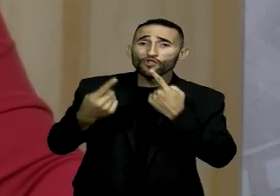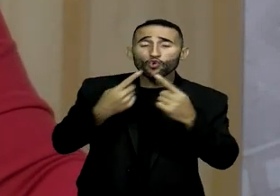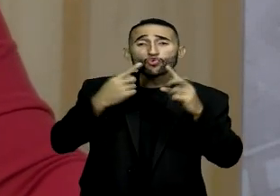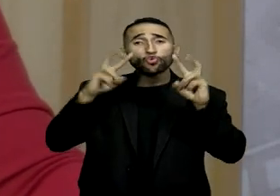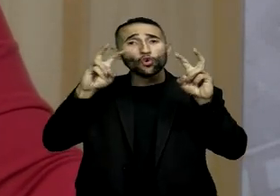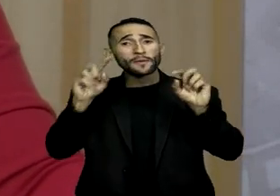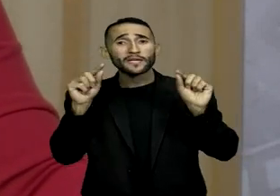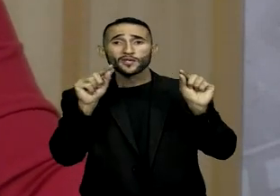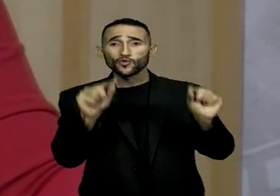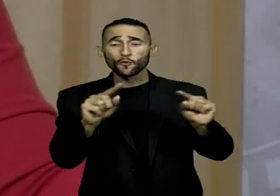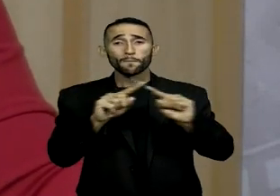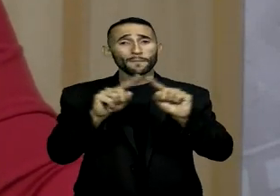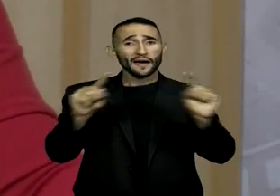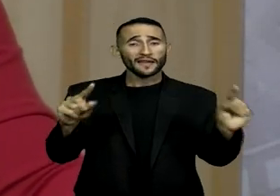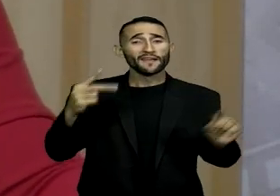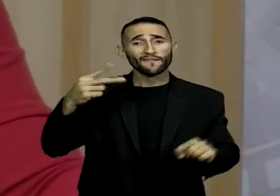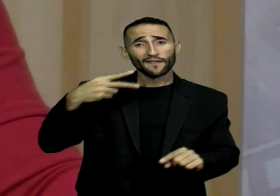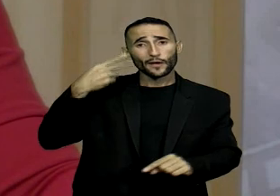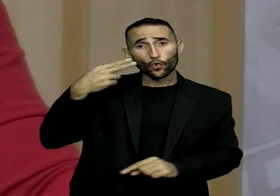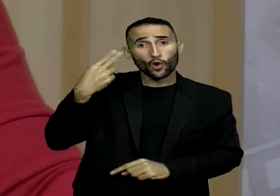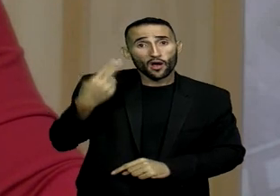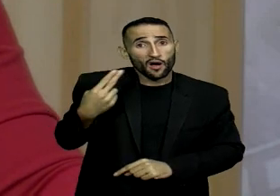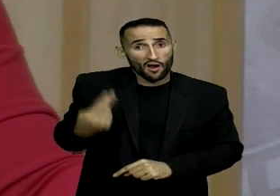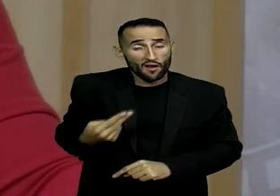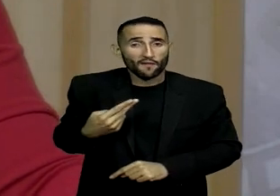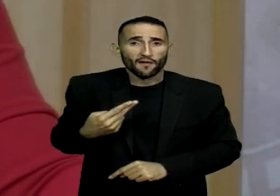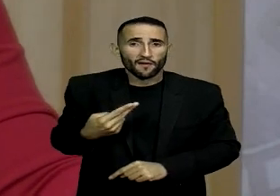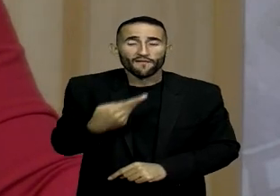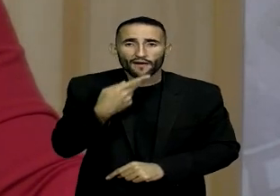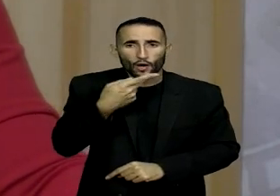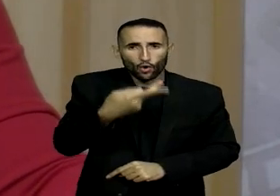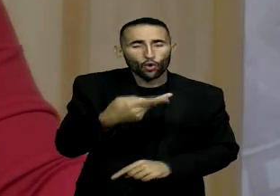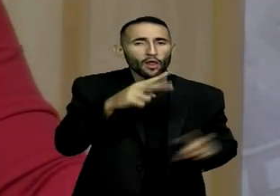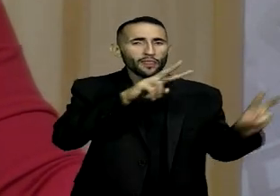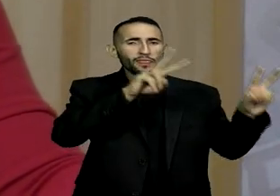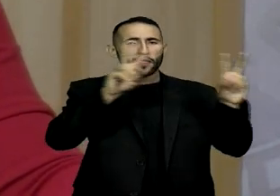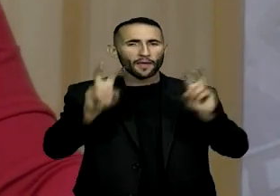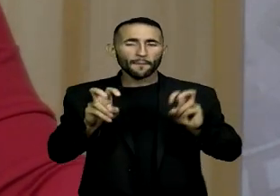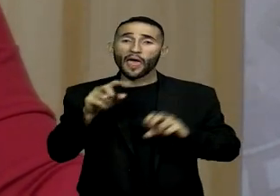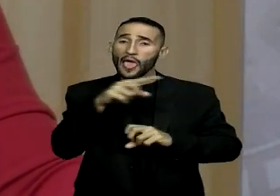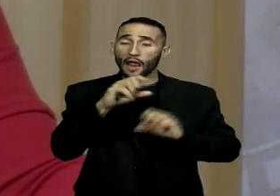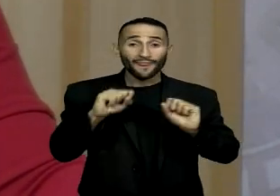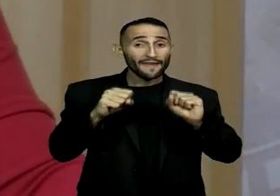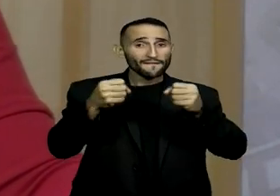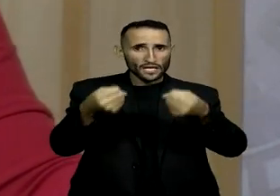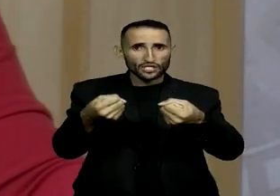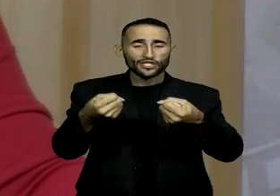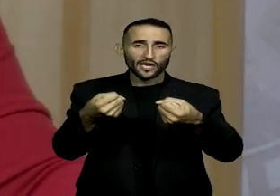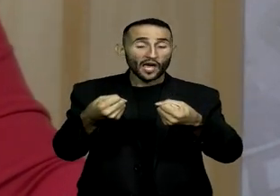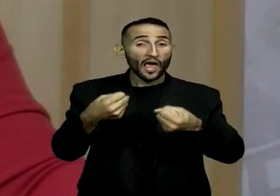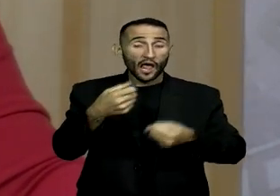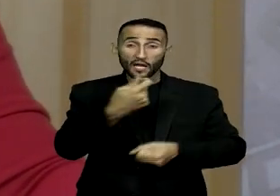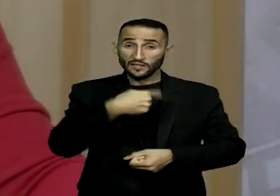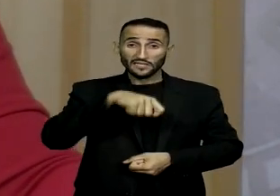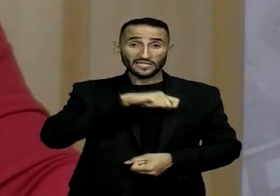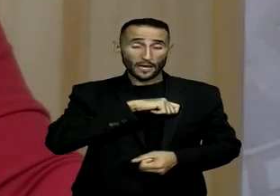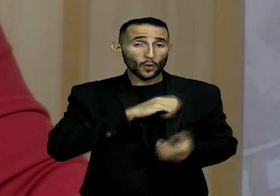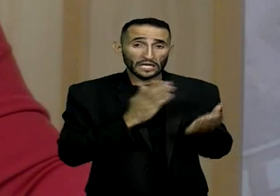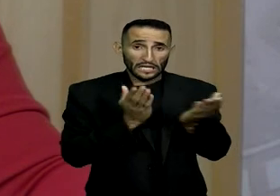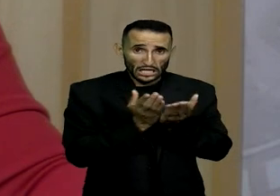E a Ana colocou aqui uma situação que ela é cristã. Eu também sou,